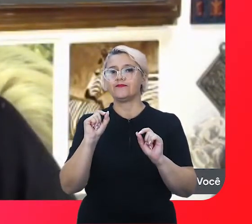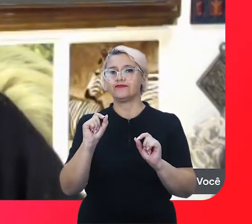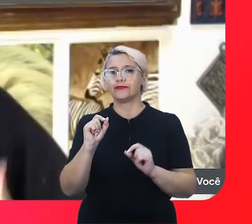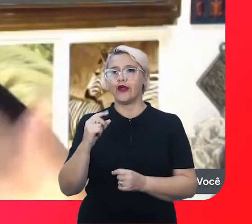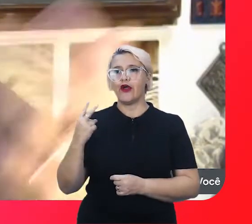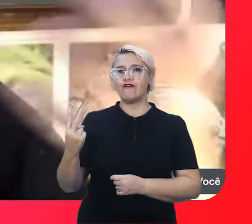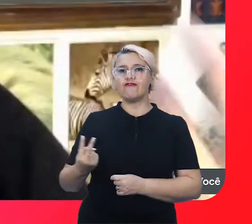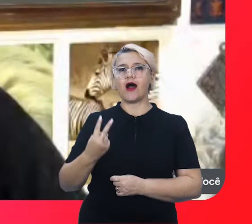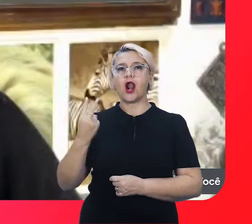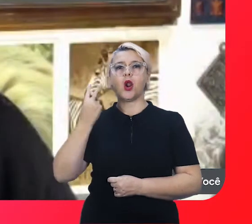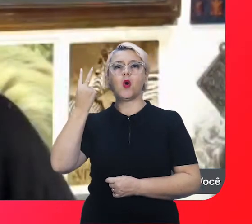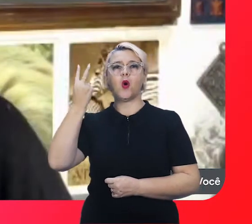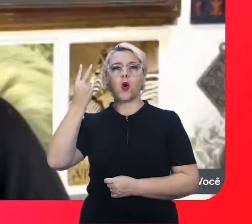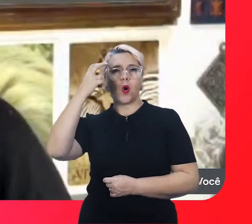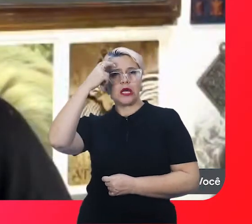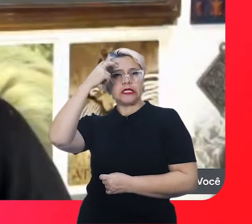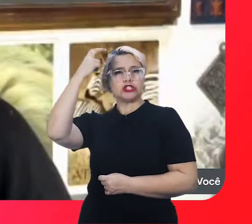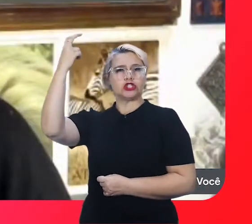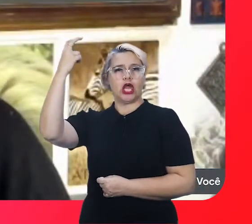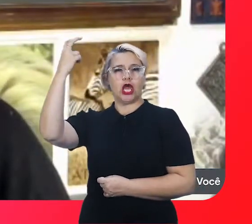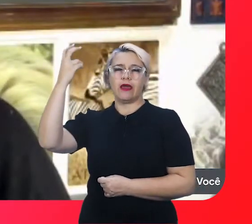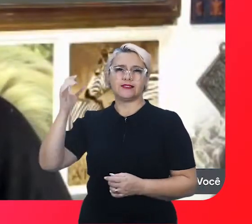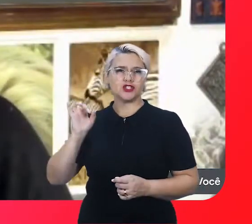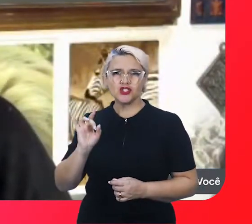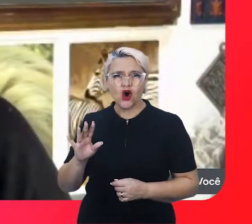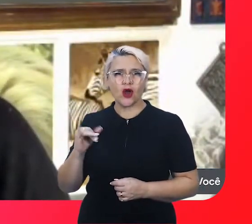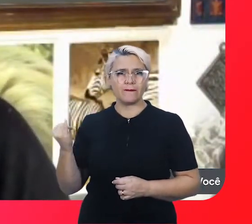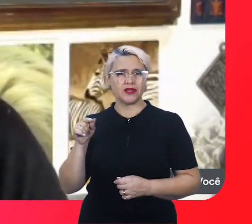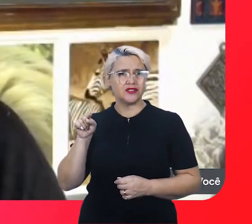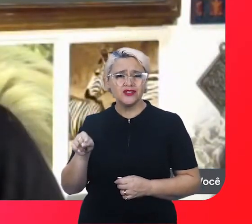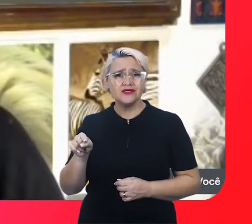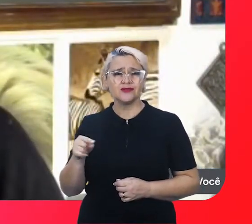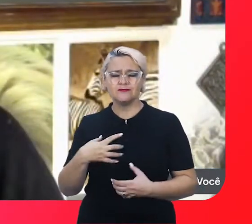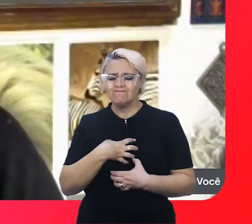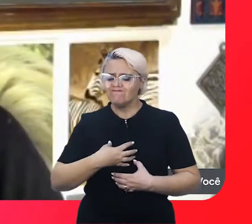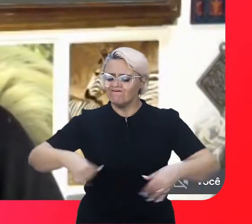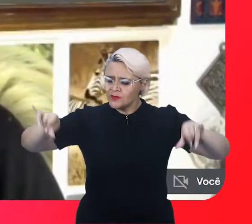pelo brilho do intelecto das pessoas.